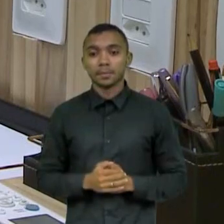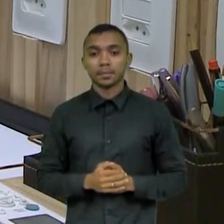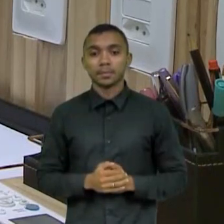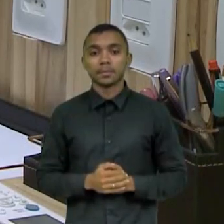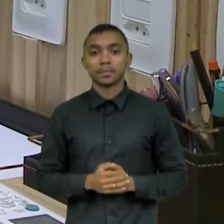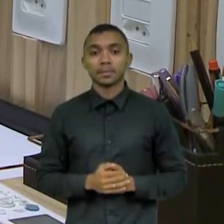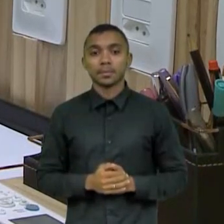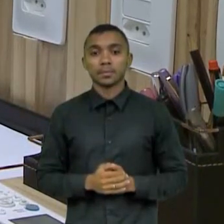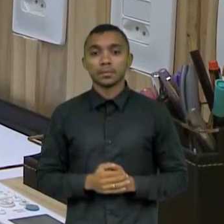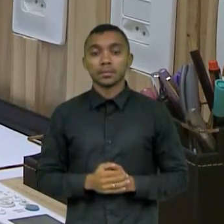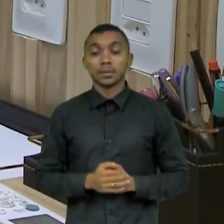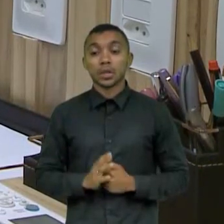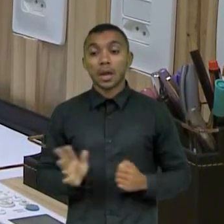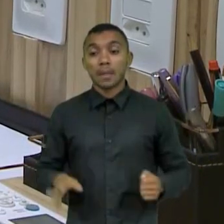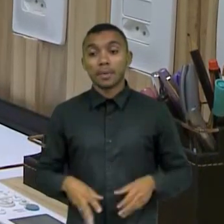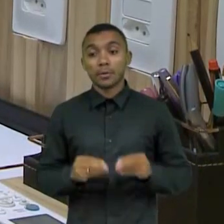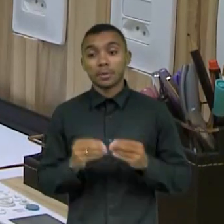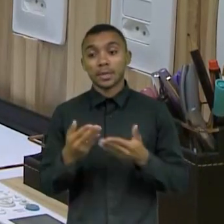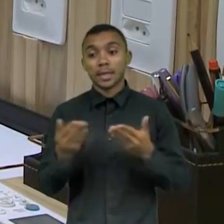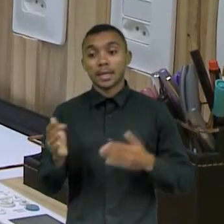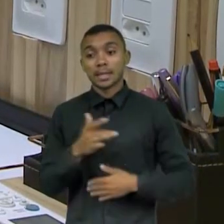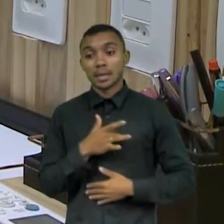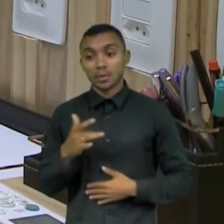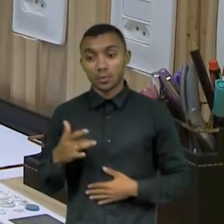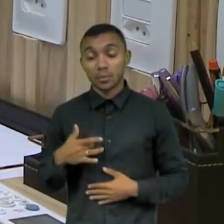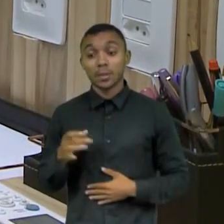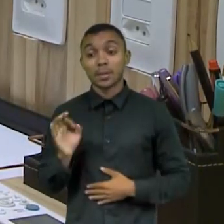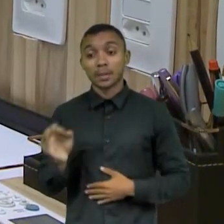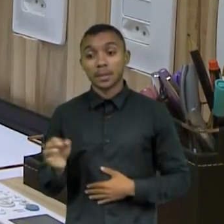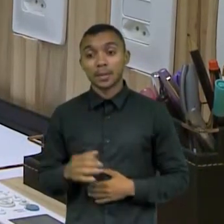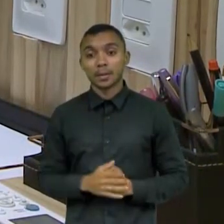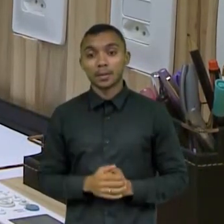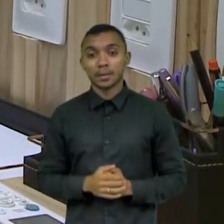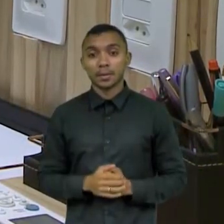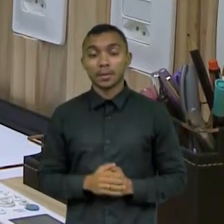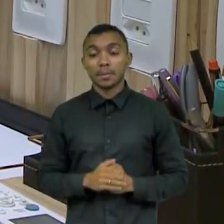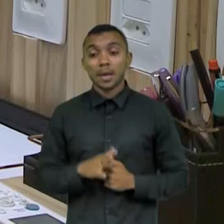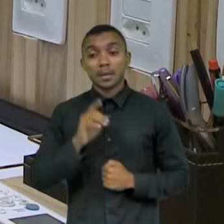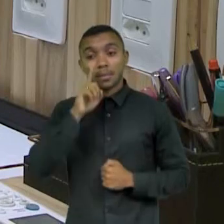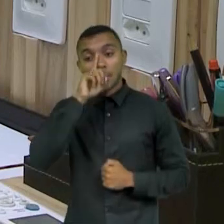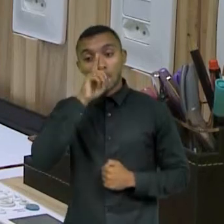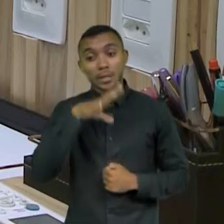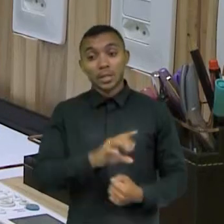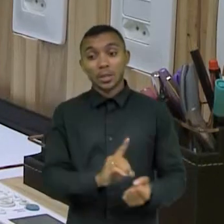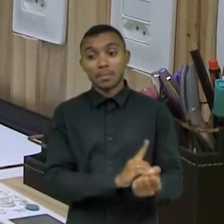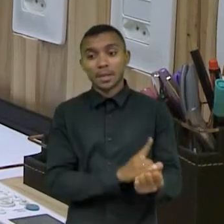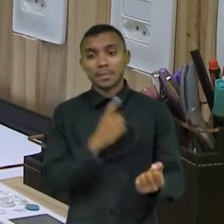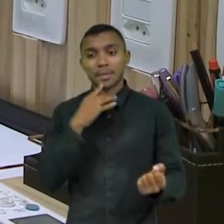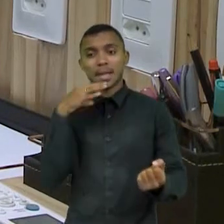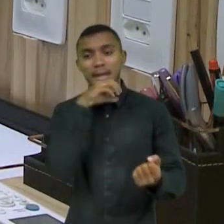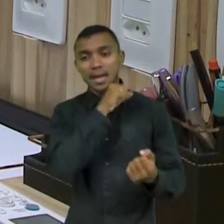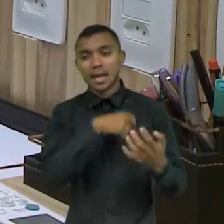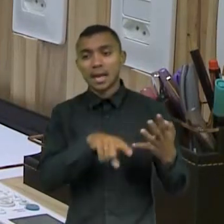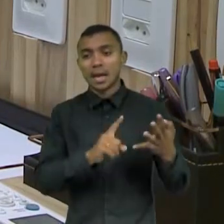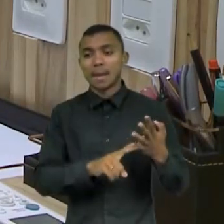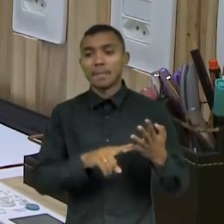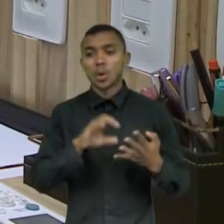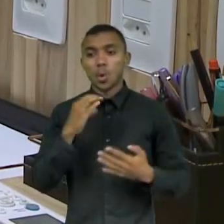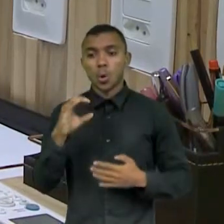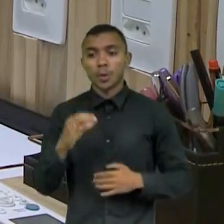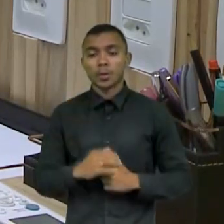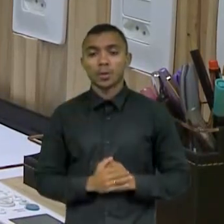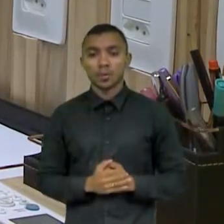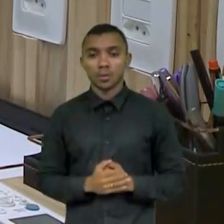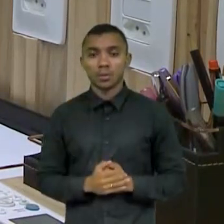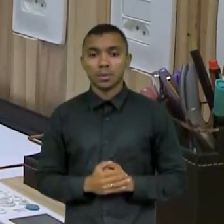vai repercutir na saúde delas na vida do adulto. Então, aumentam as chances de diabetes mais precoce, de alteração de colesterol e como consequência,